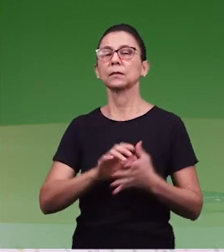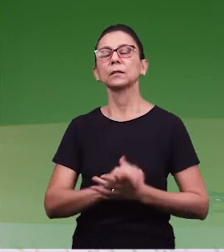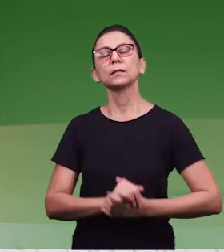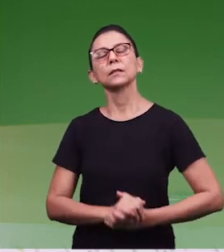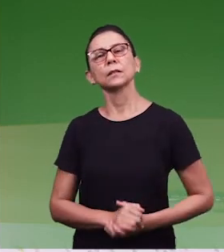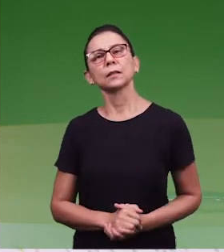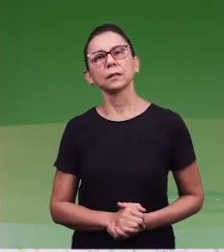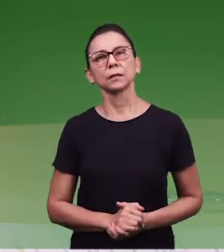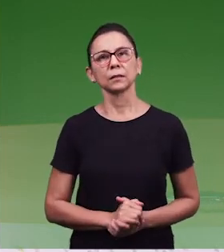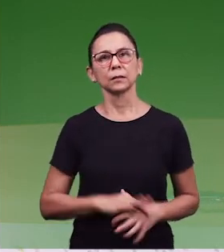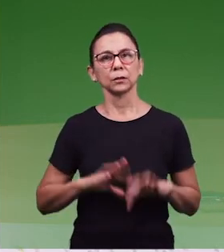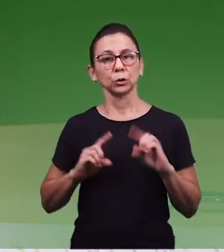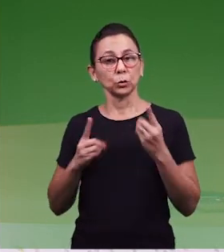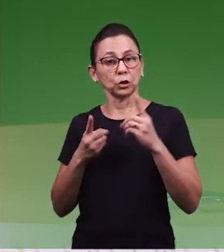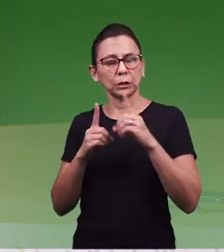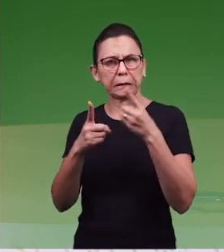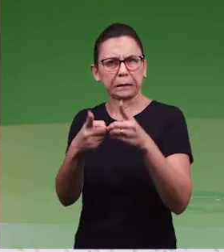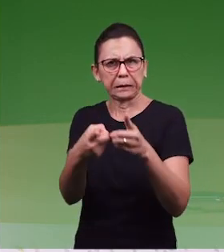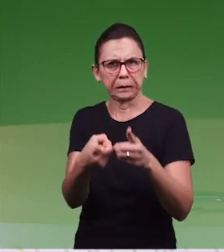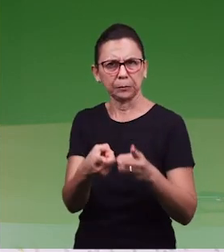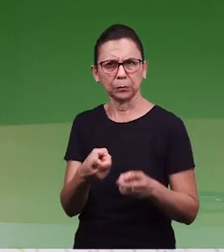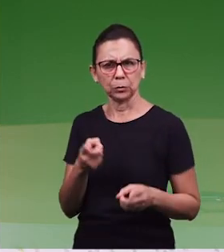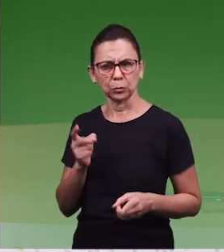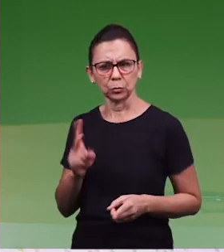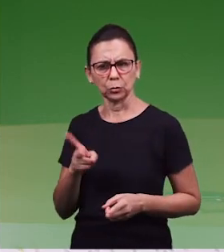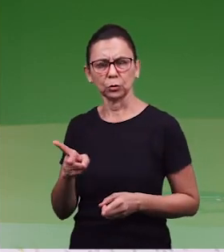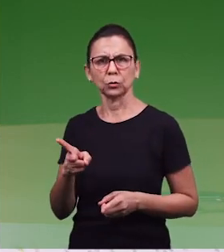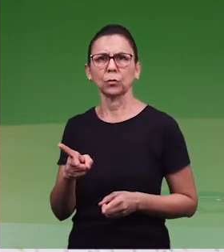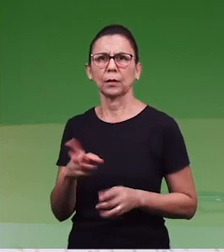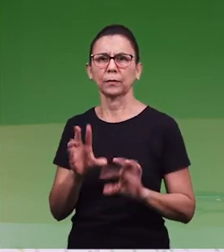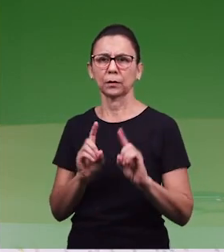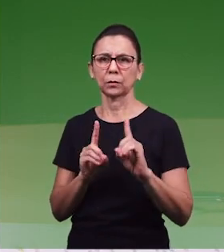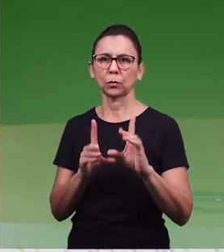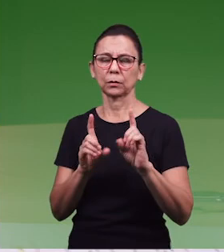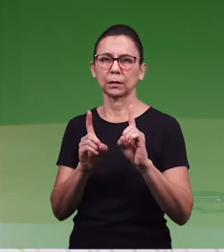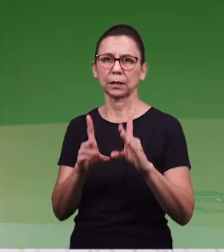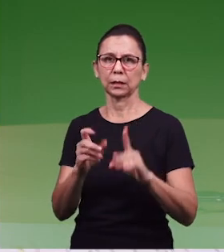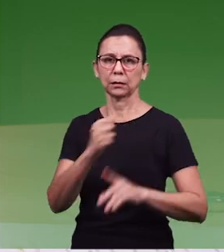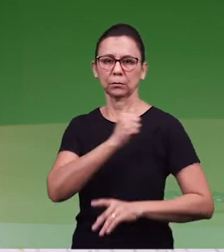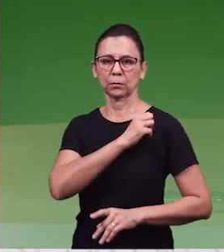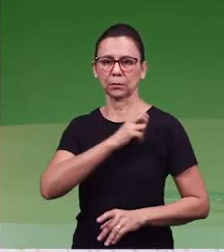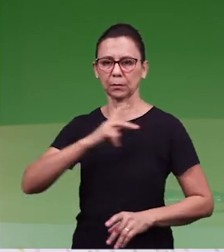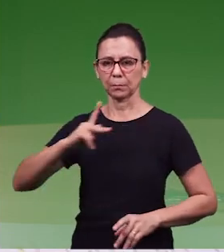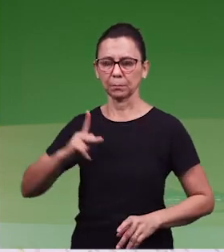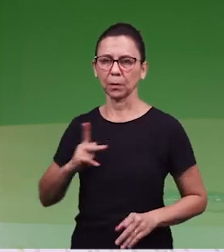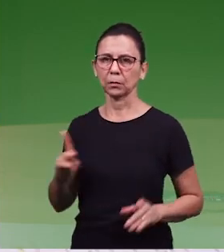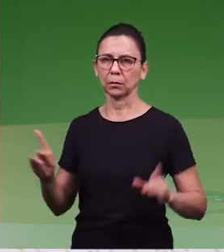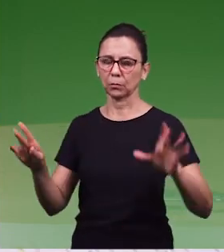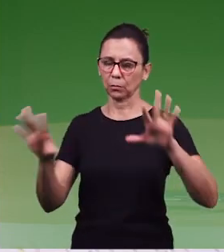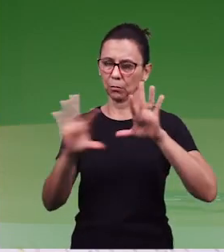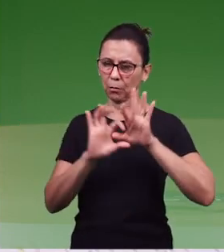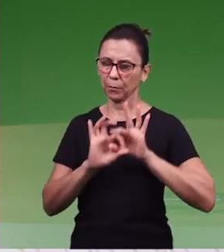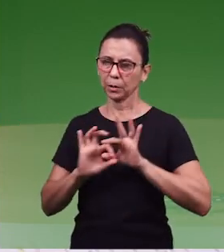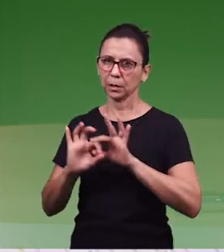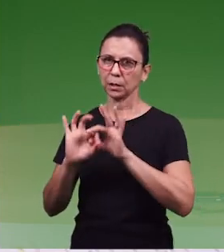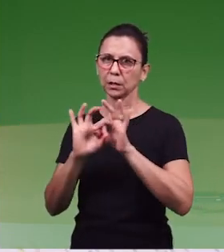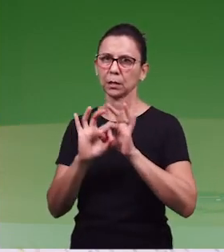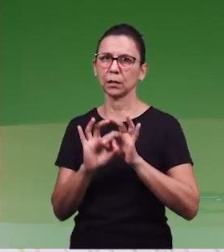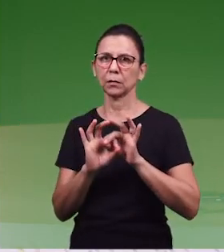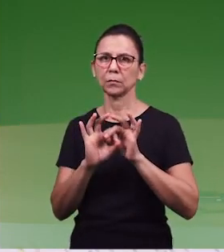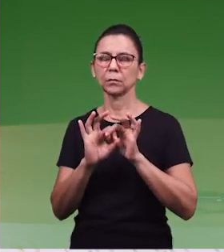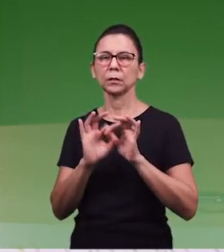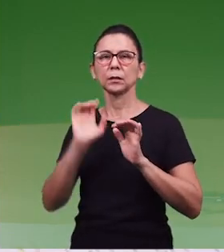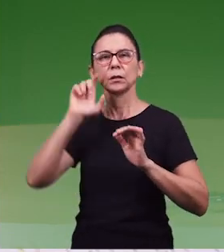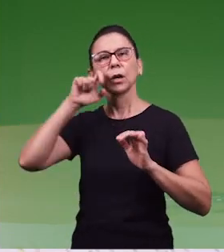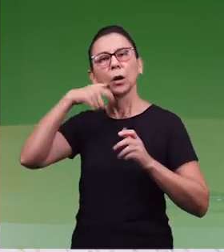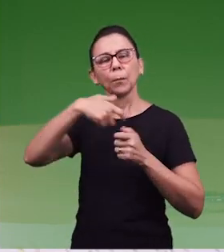na doutrina dos apóstolos e na comunhão e no partir do pão e nas orações. No